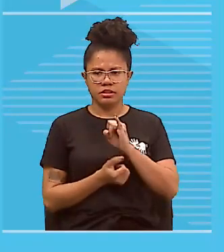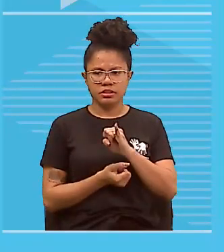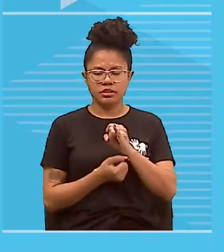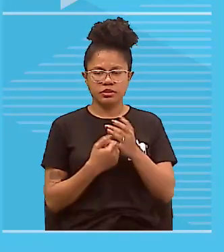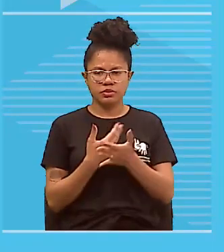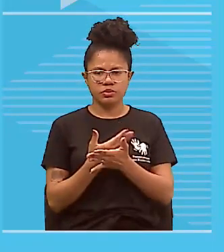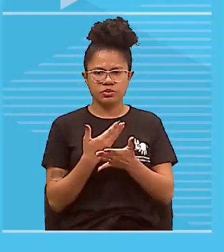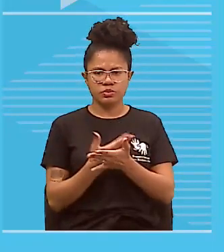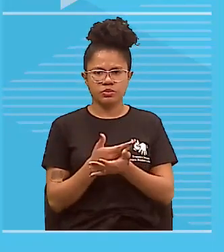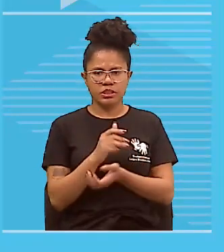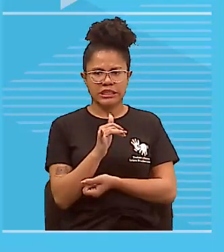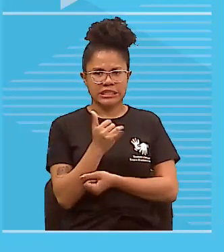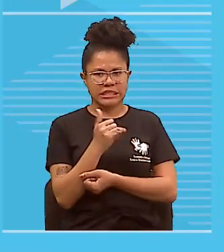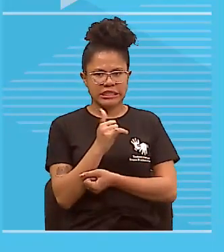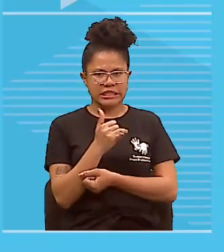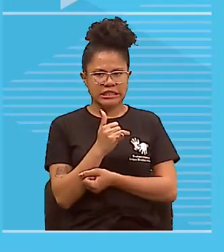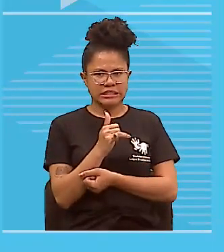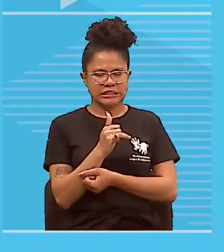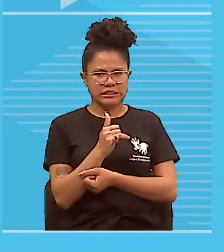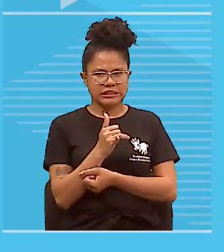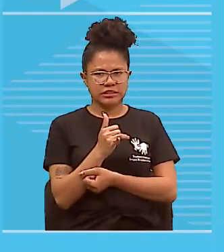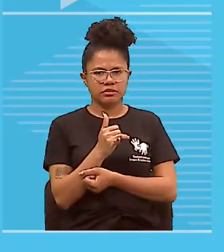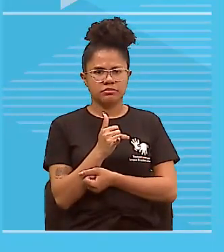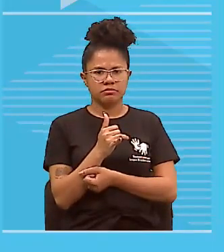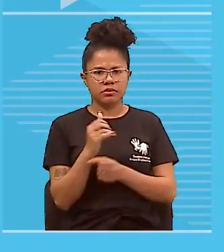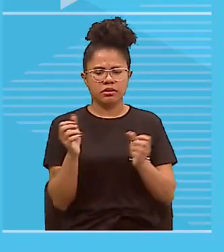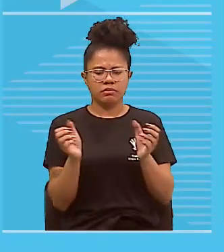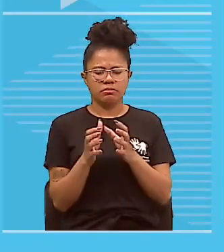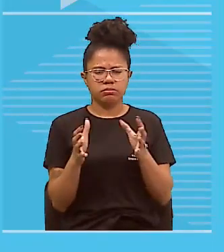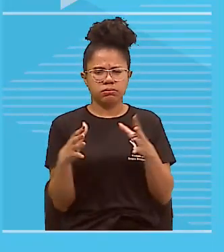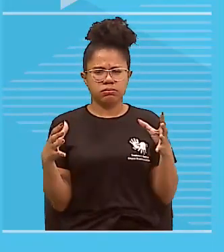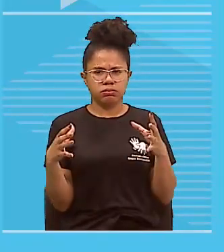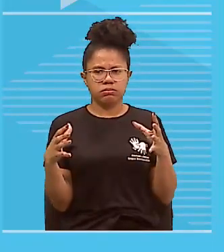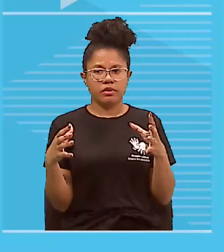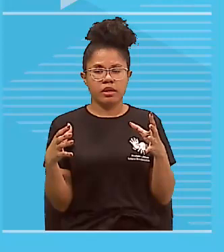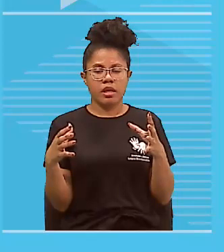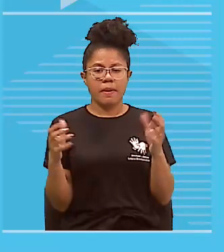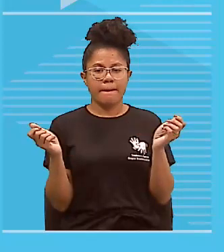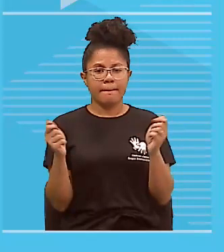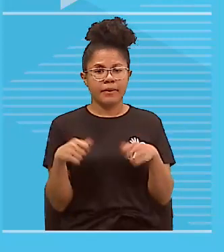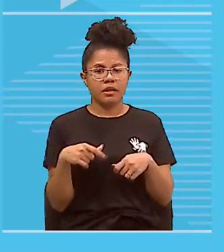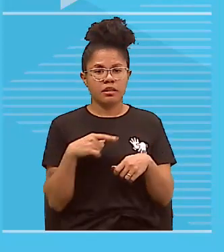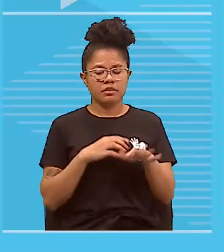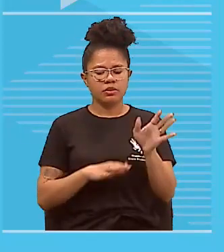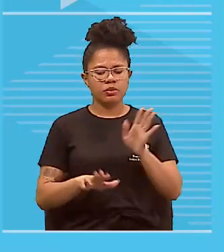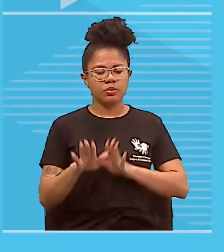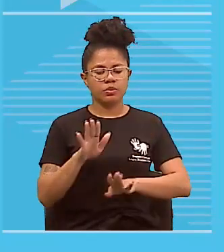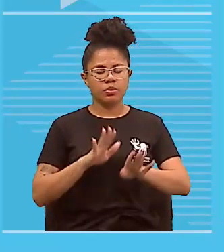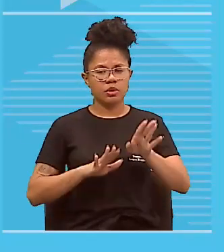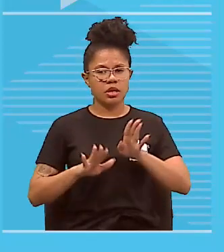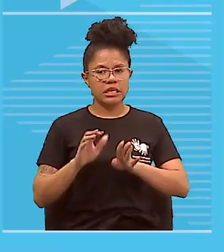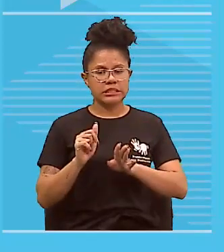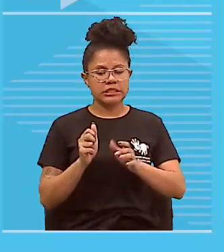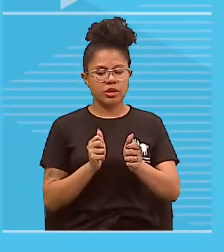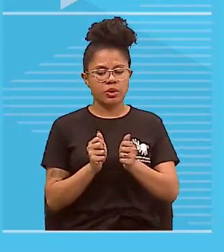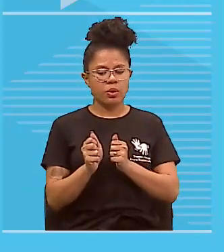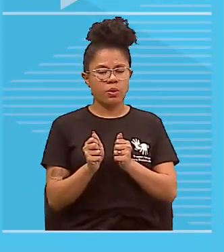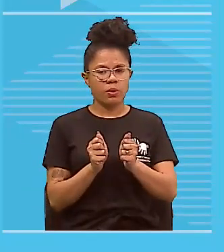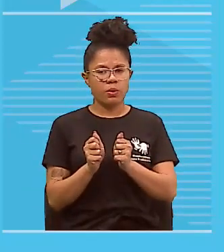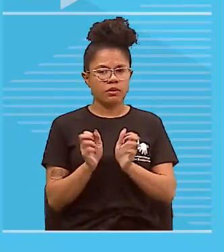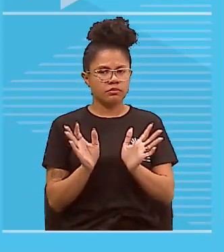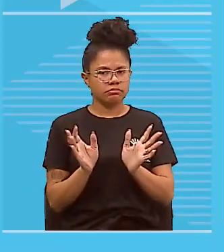com energia nuclear, é preciso um cuidado e um controle muito grande, né? Então, quando se controla, ela